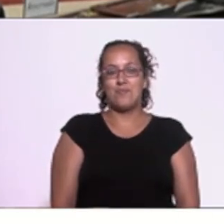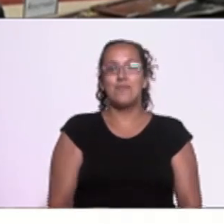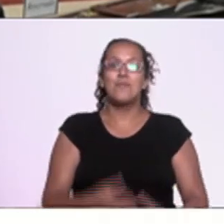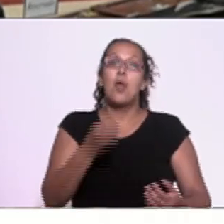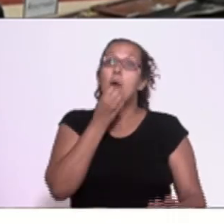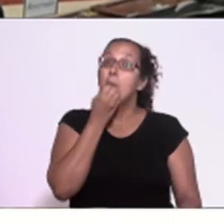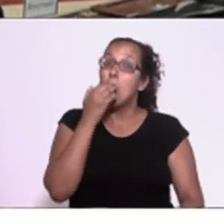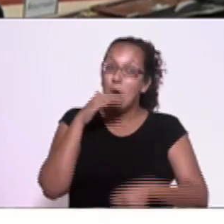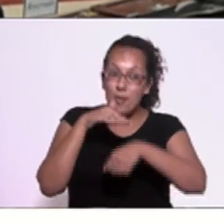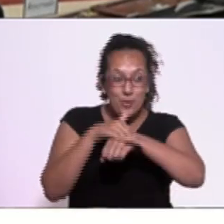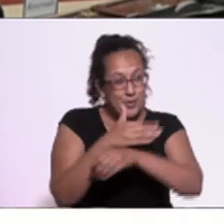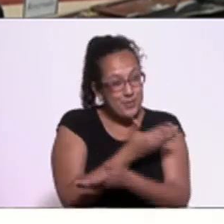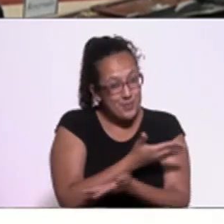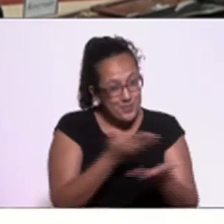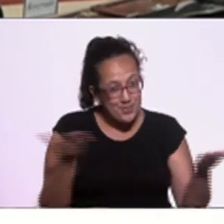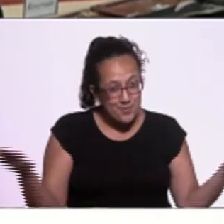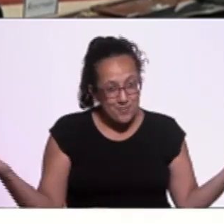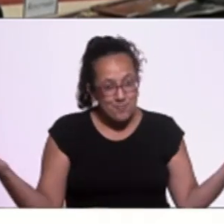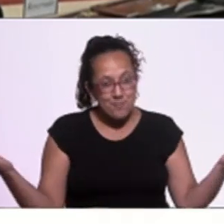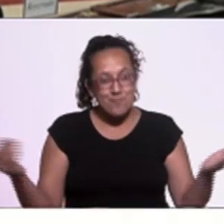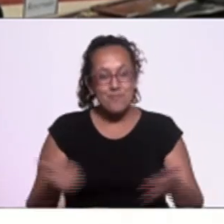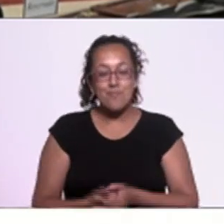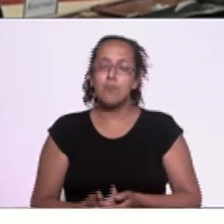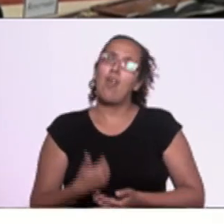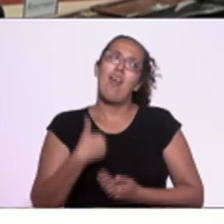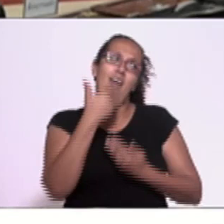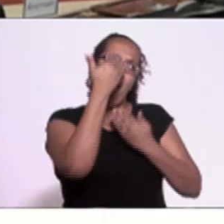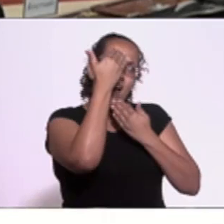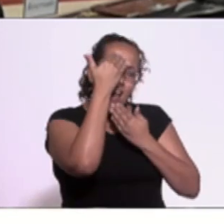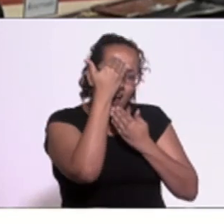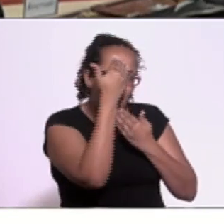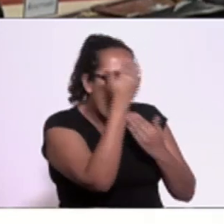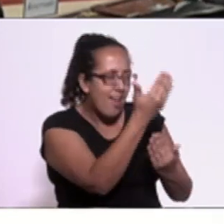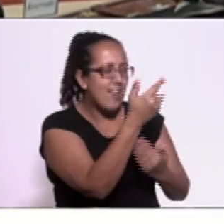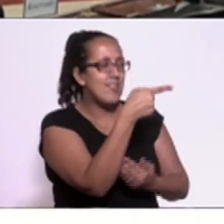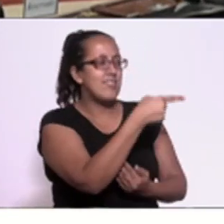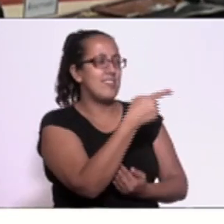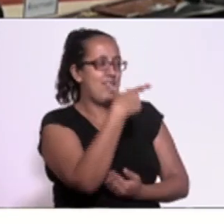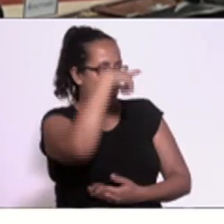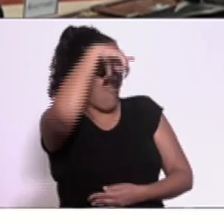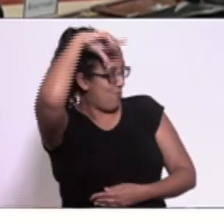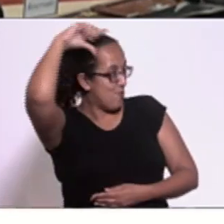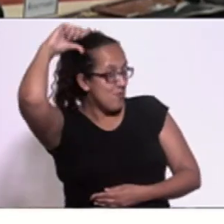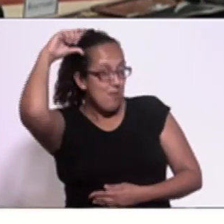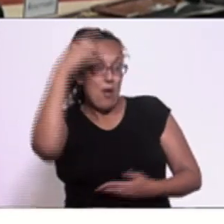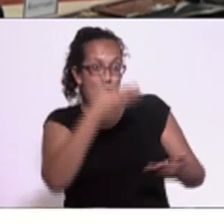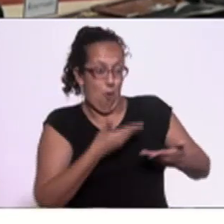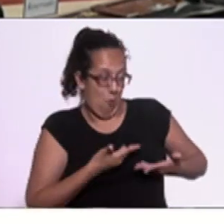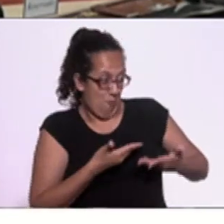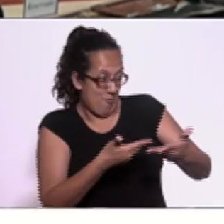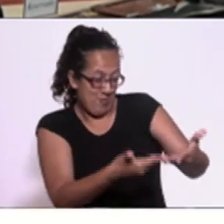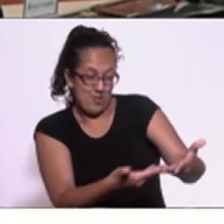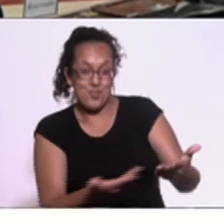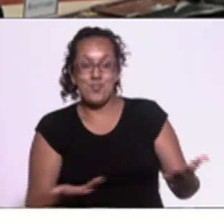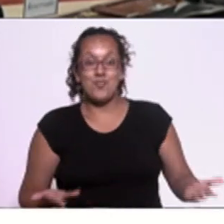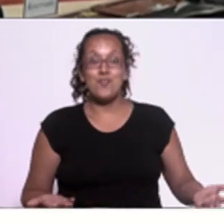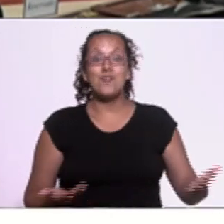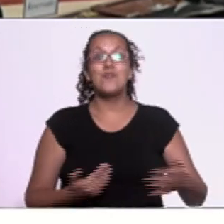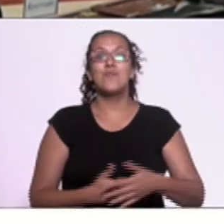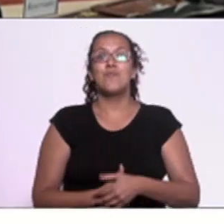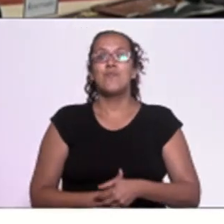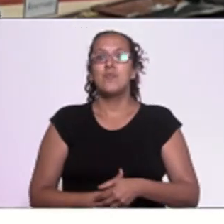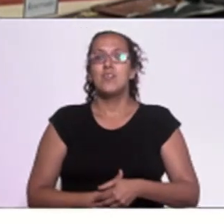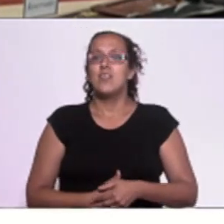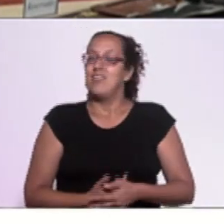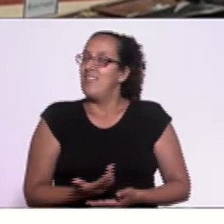Primeiramente, boa noite a todos. Quero agradecer ao deputado estadual Luiz Paulo pelo convite. Para o